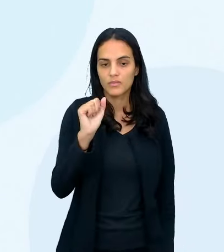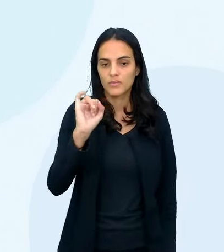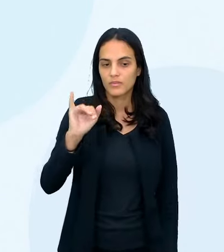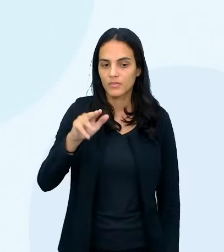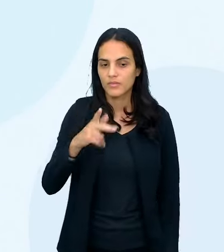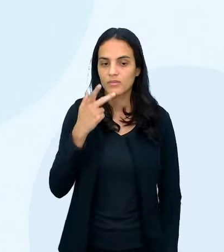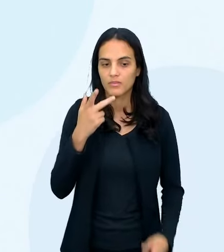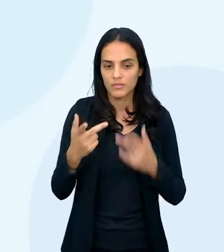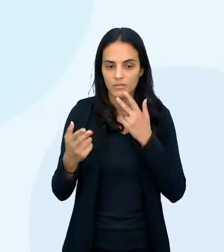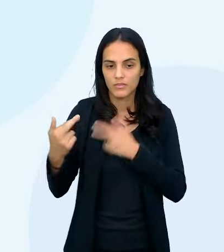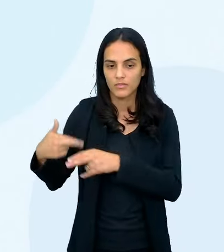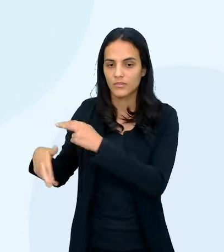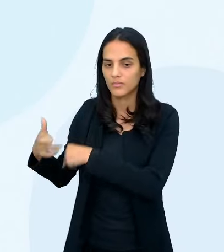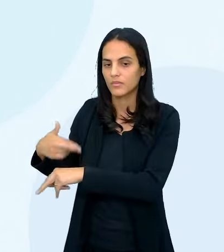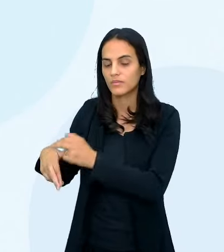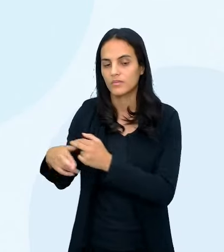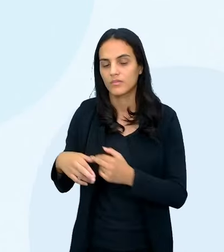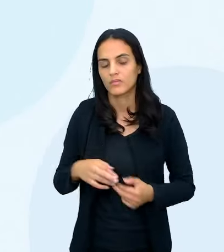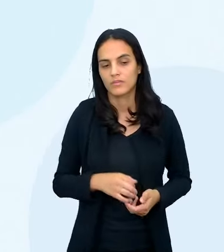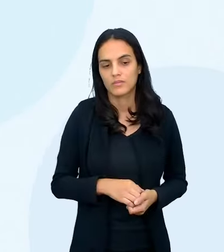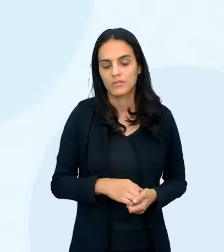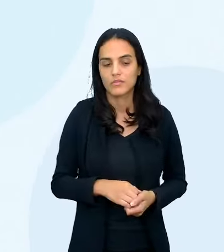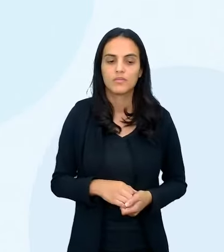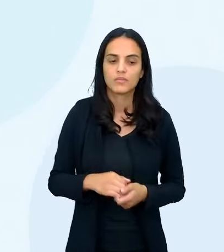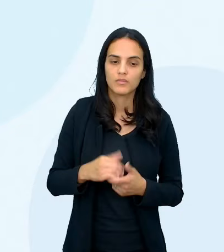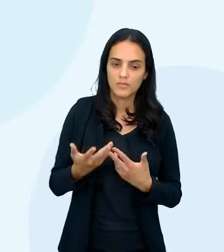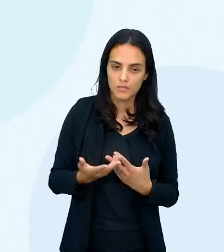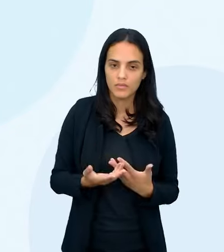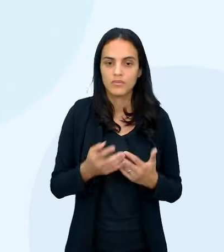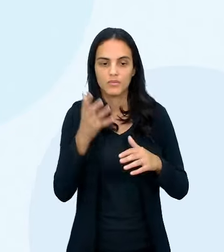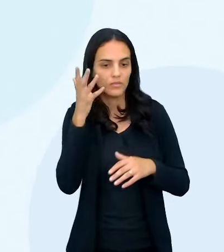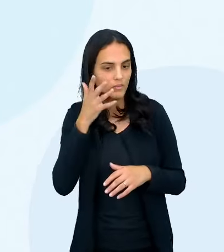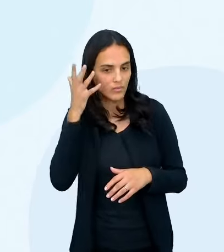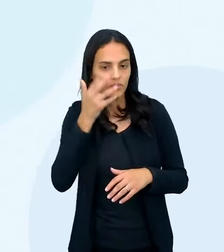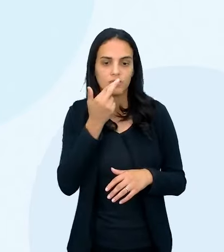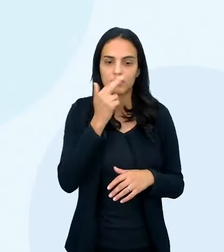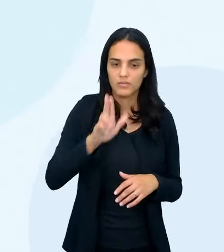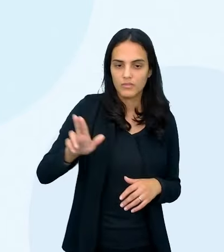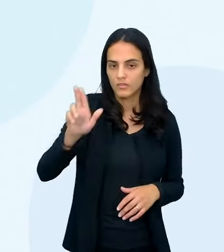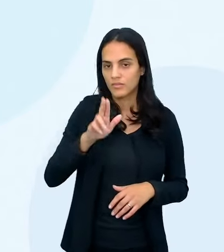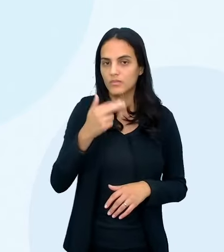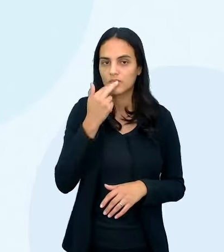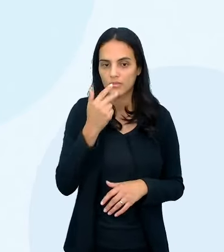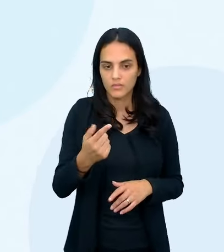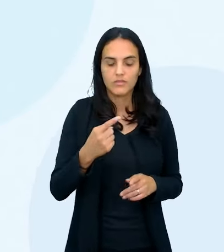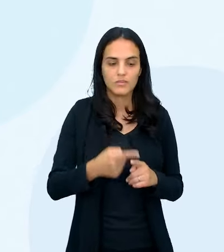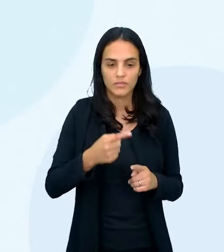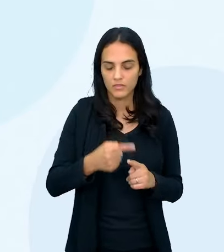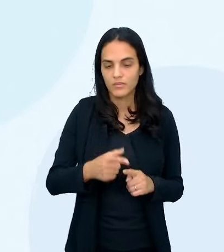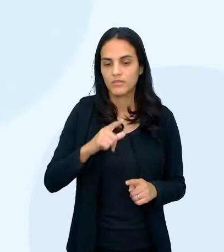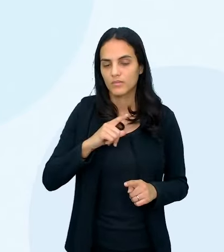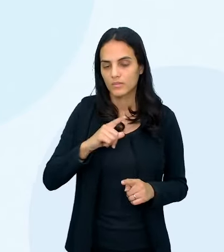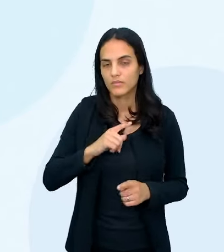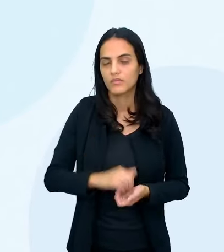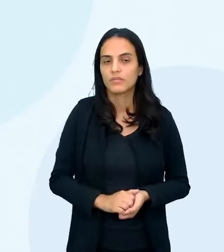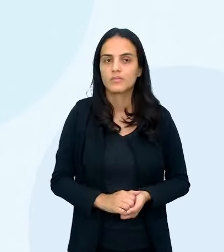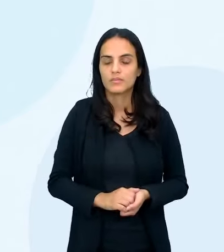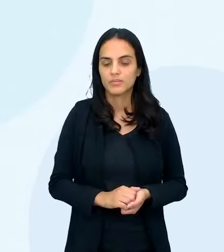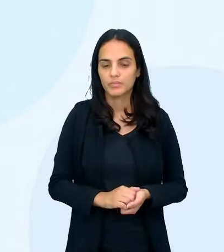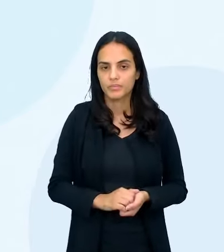Nessa relação do discurso e do uso da língua, porque a gente vai ter como